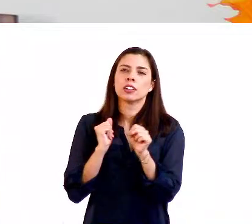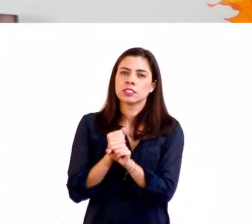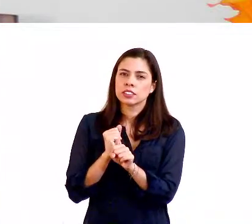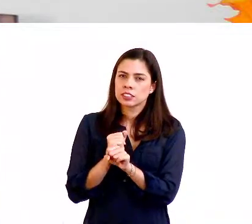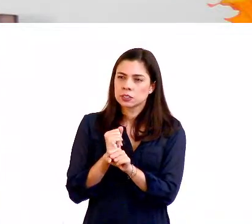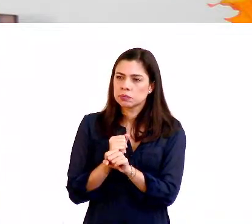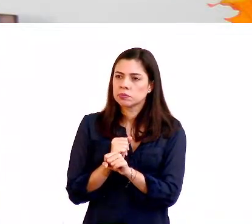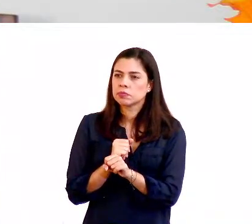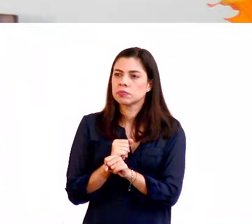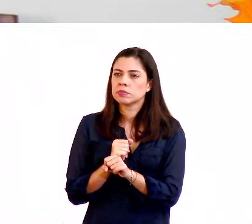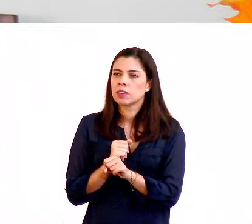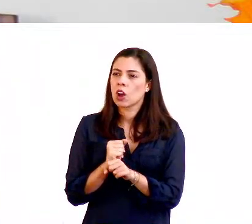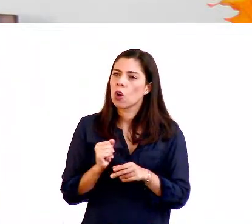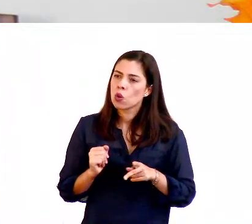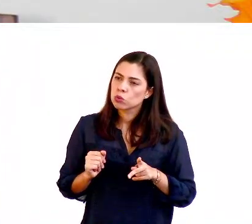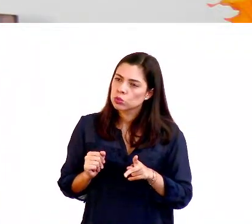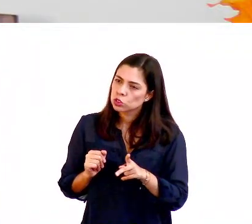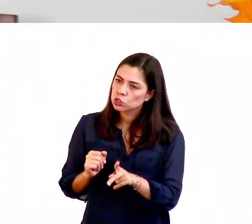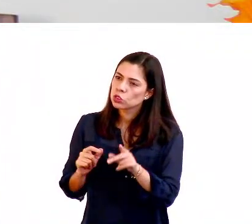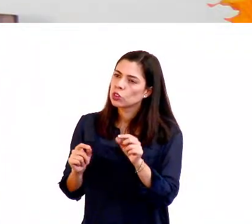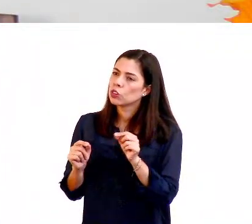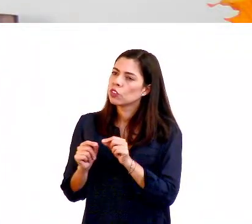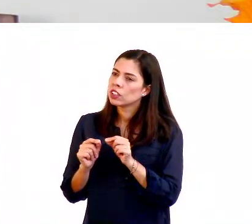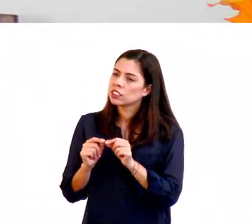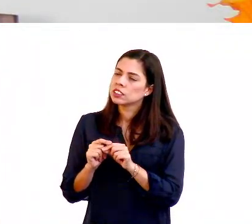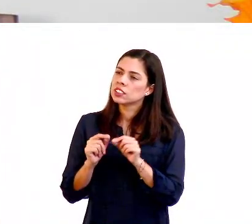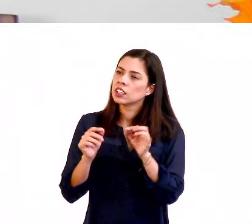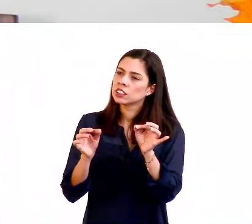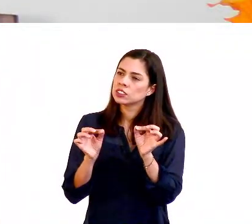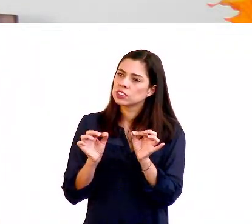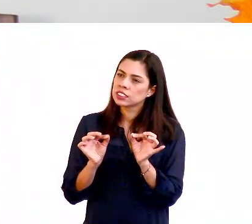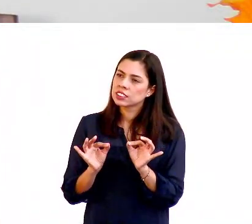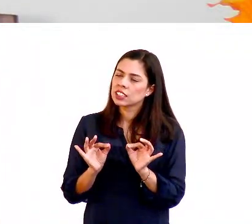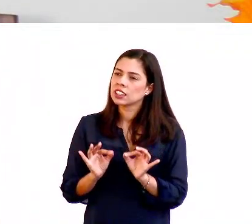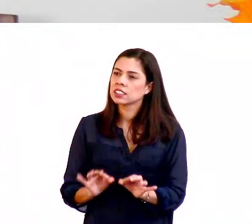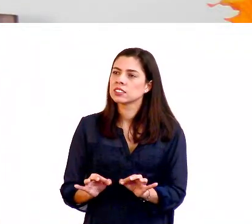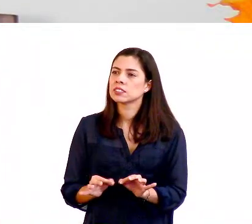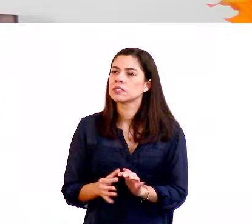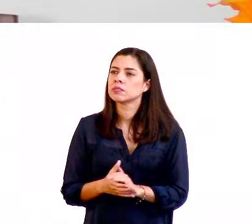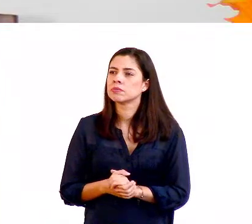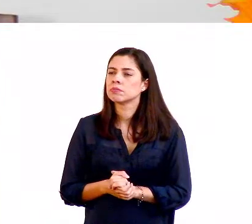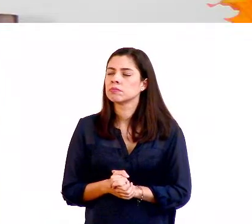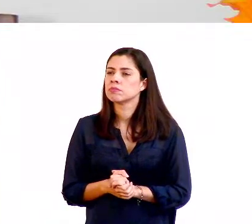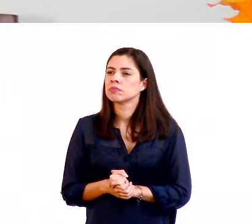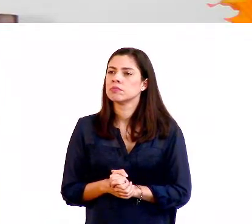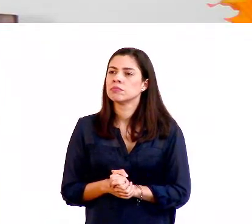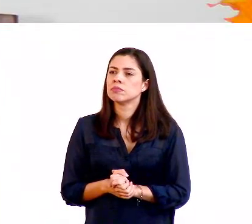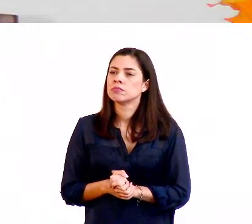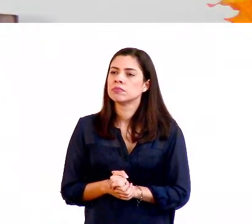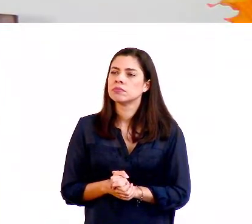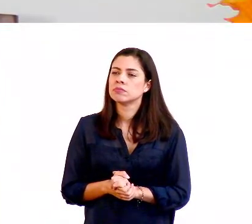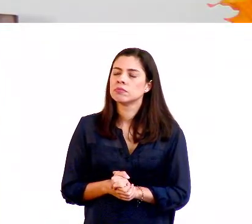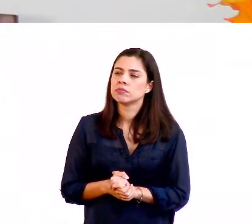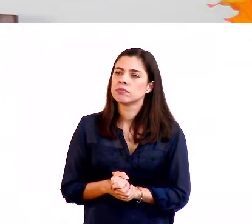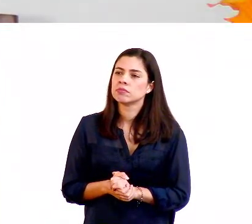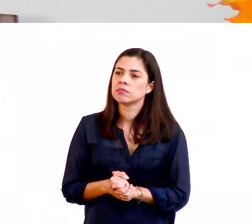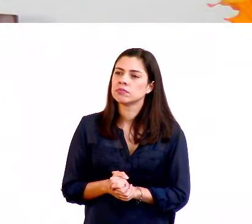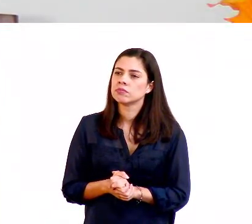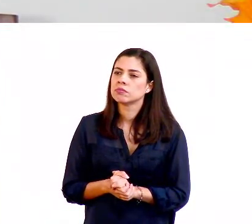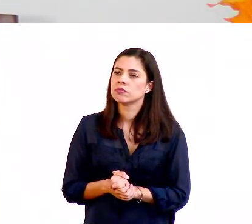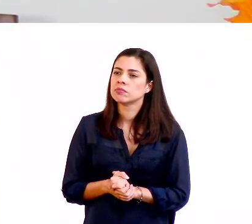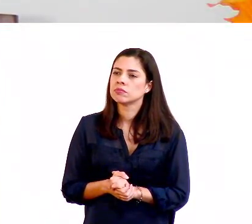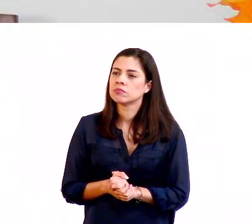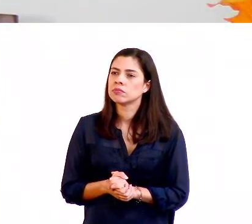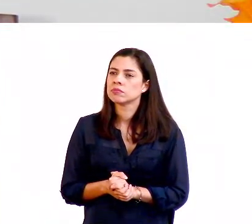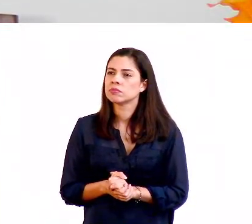continuar fazendo o que é certo, por não retroceder das obras corretas. Uma vez que estamos no caminho